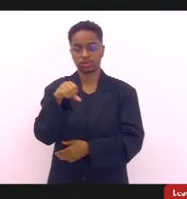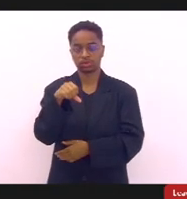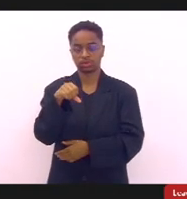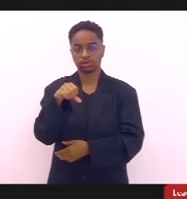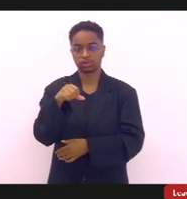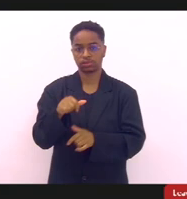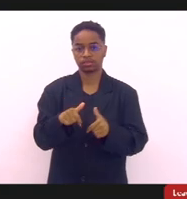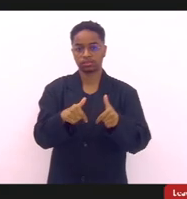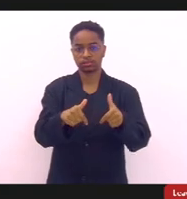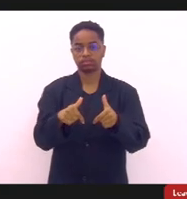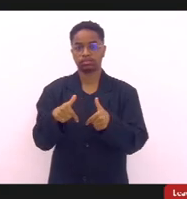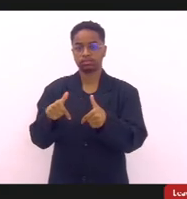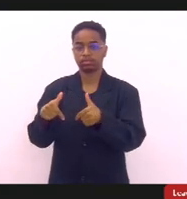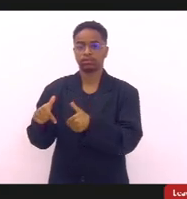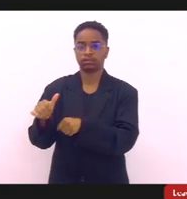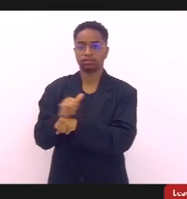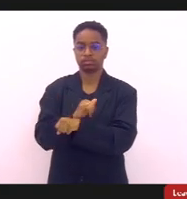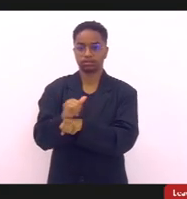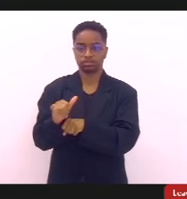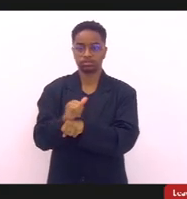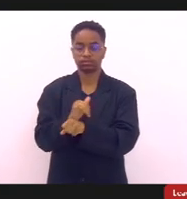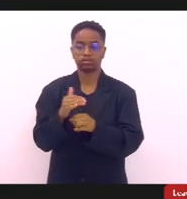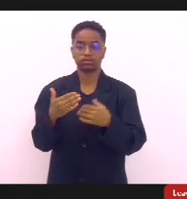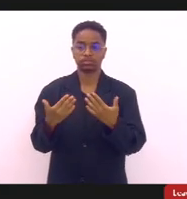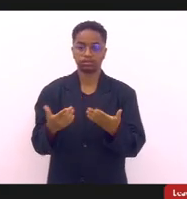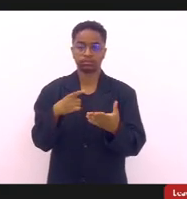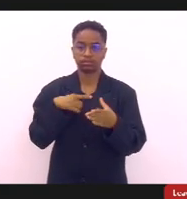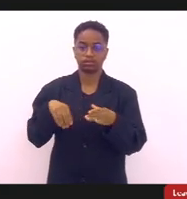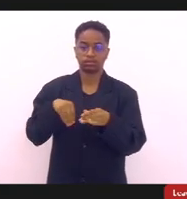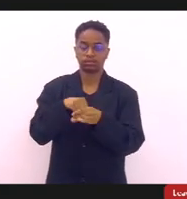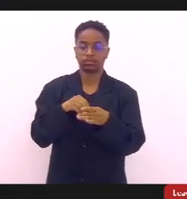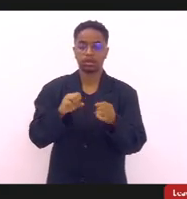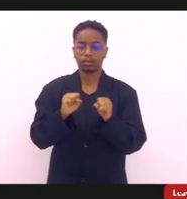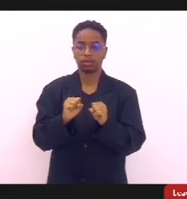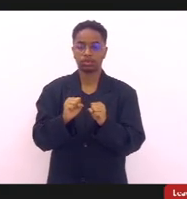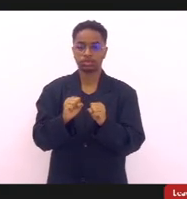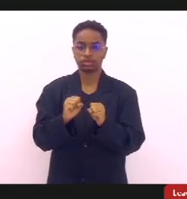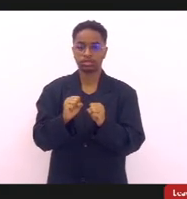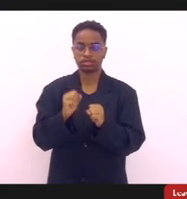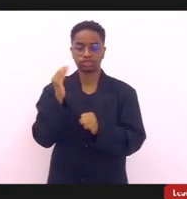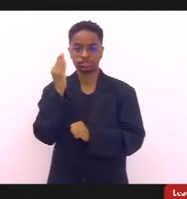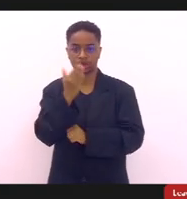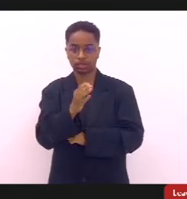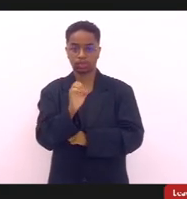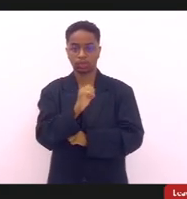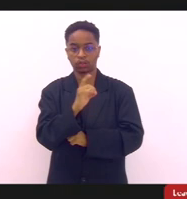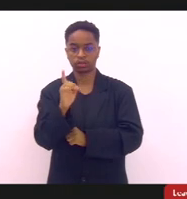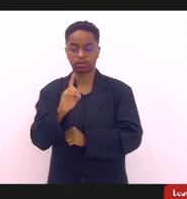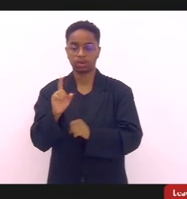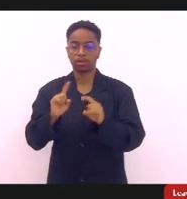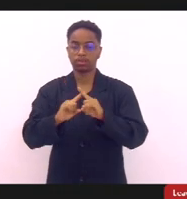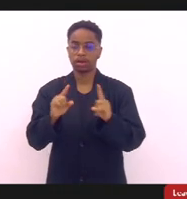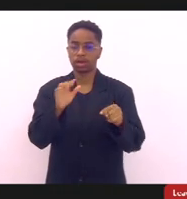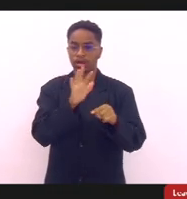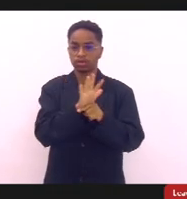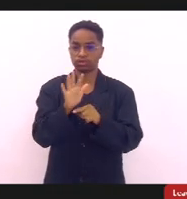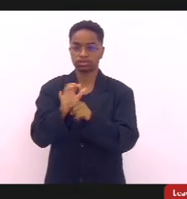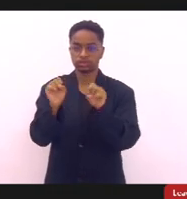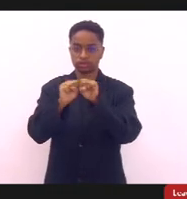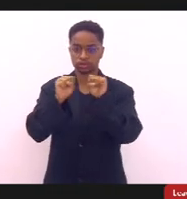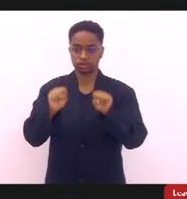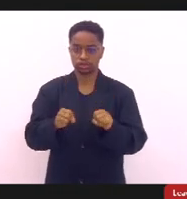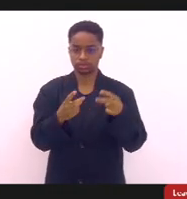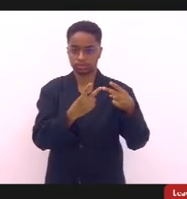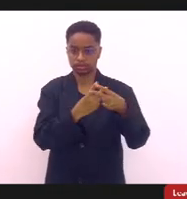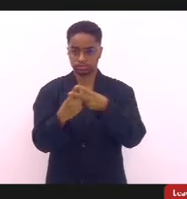nove ações estratégicas, dentre as quais, pode ser de forma indireta ou de forma direta, elas vão beneficiar o sistema